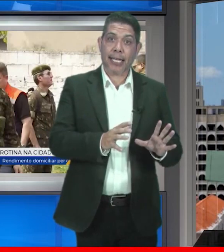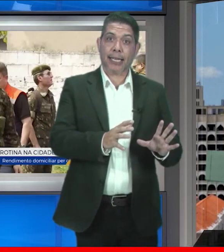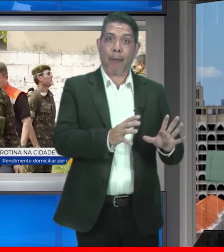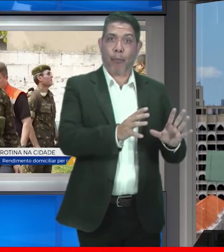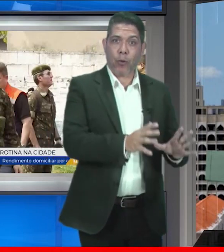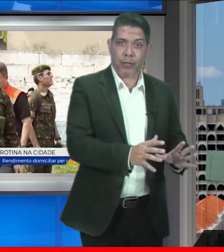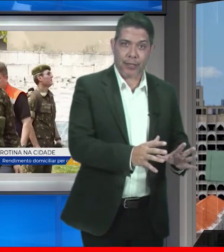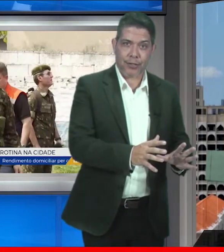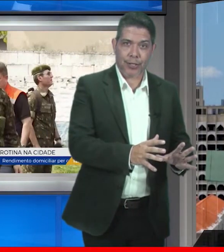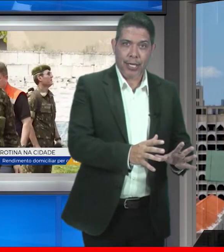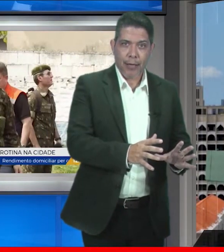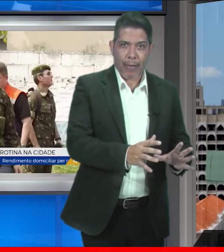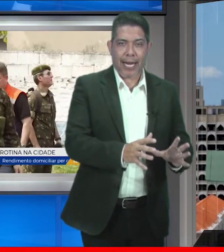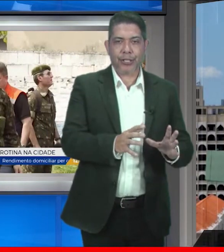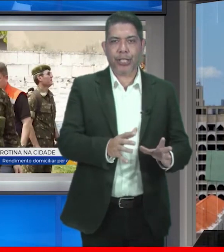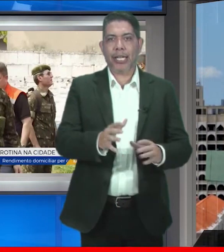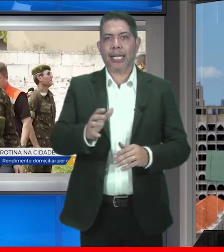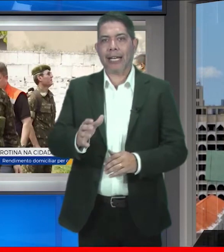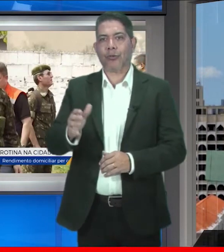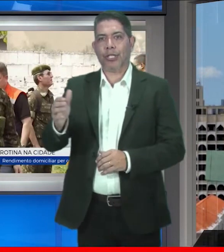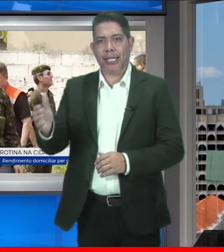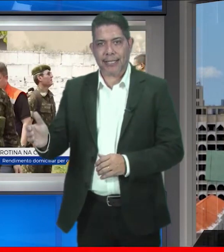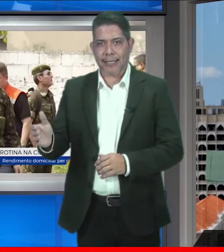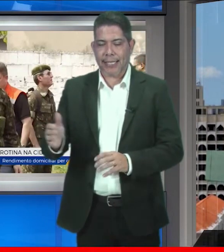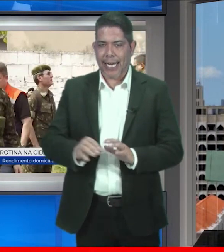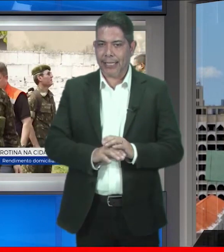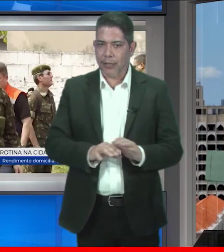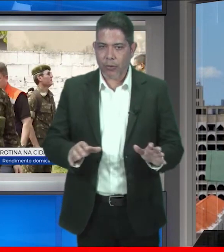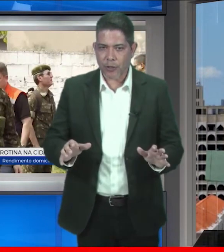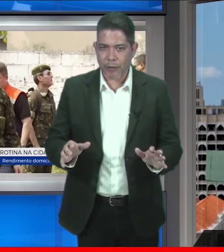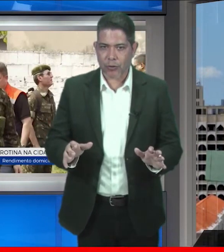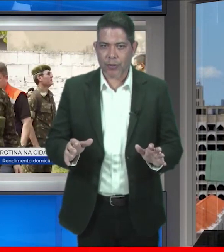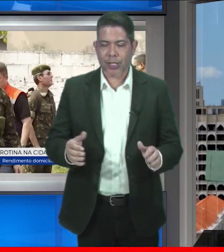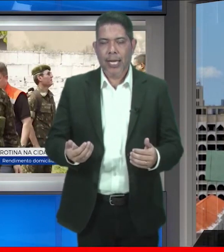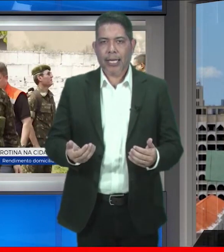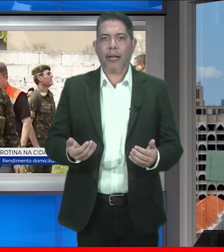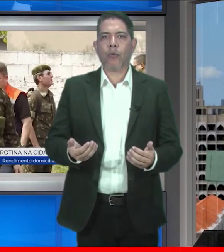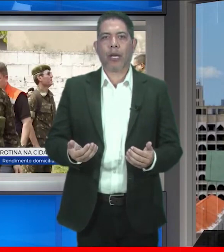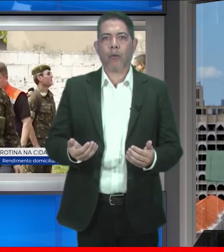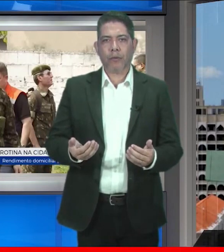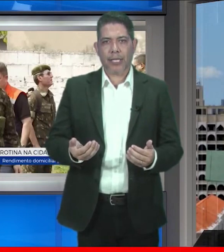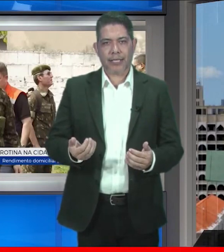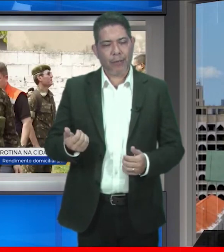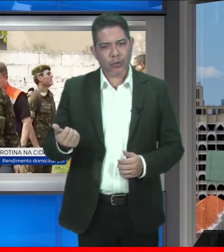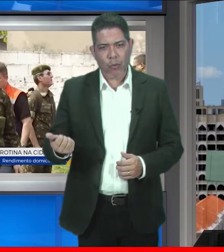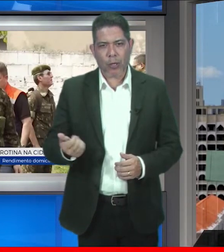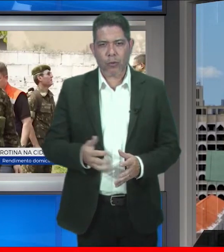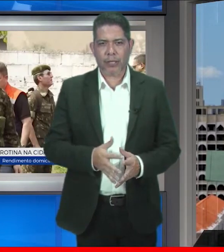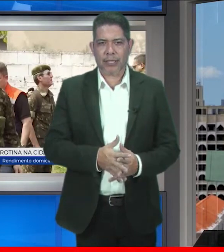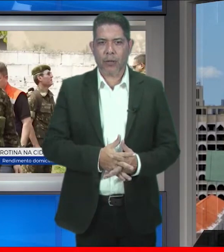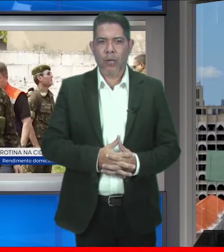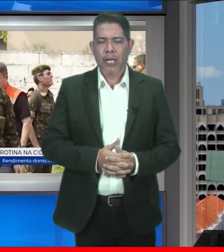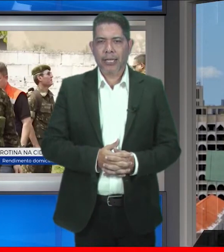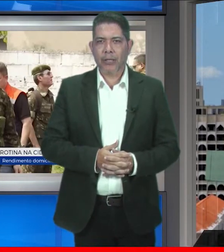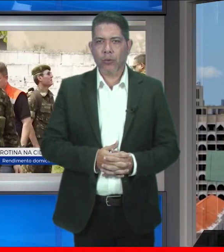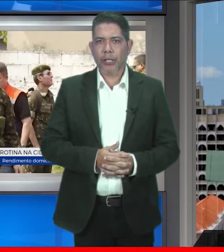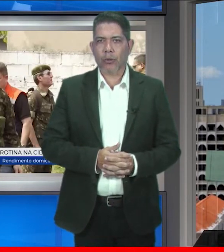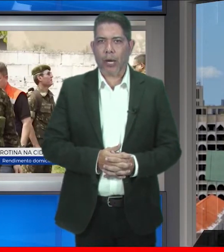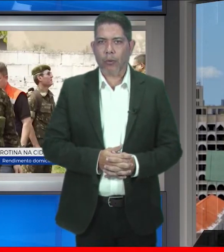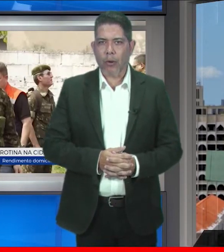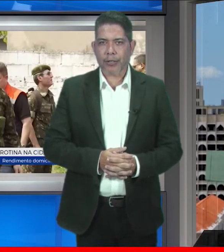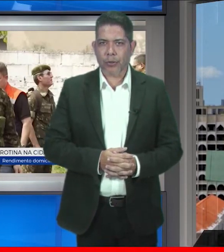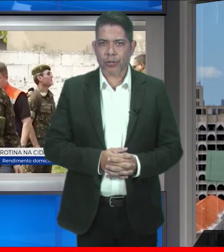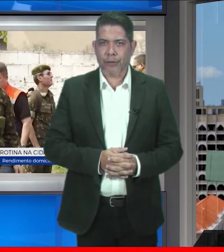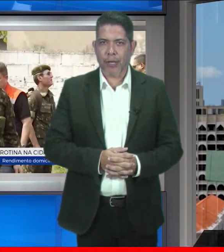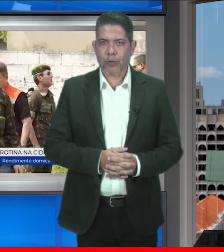Elas têm que estar prontas para agir em caso de necessidade, não que as pessoas queiram que aconteça, mas como aconteceu no